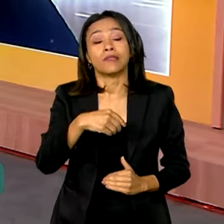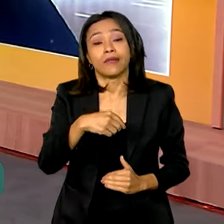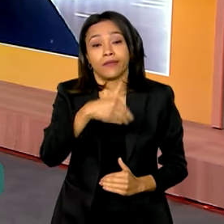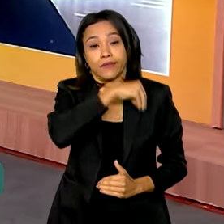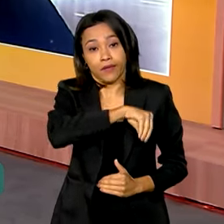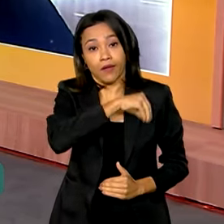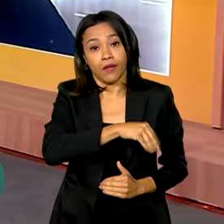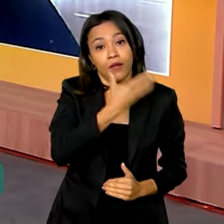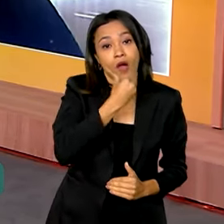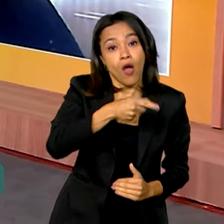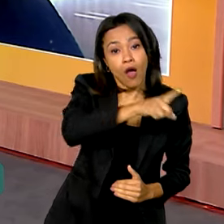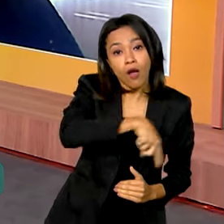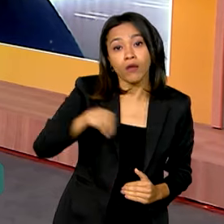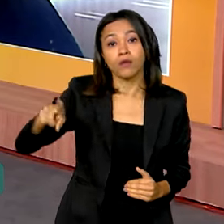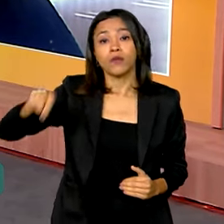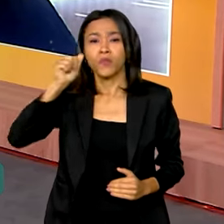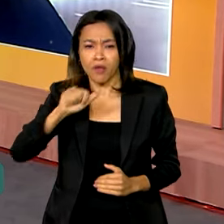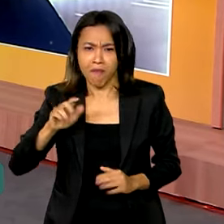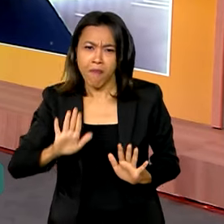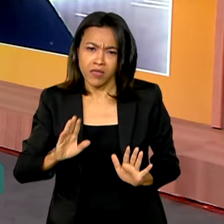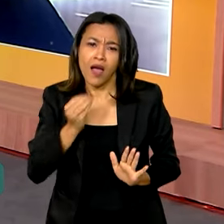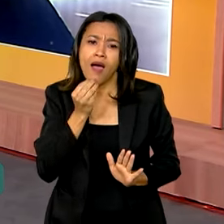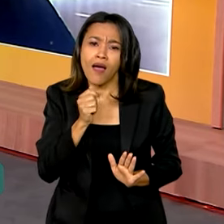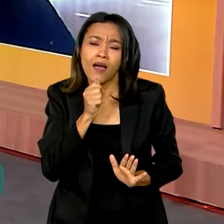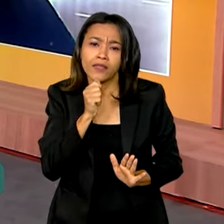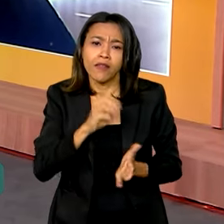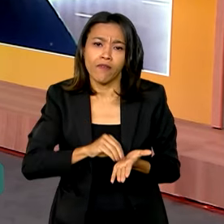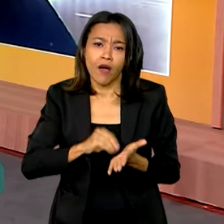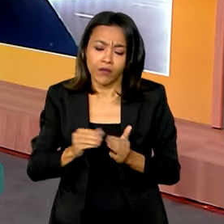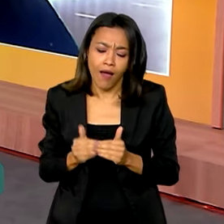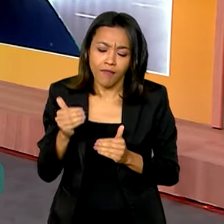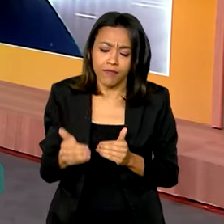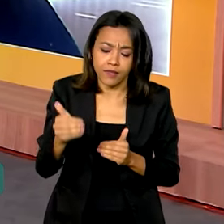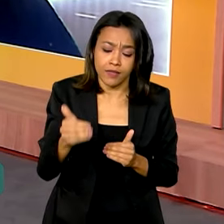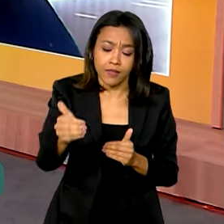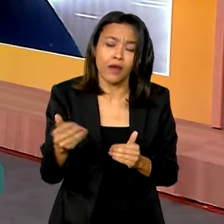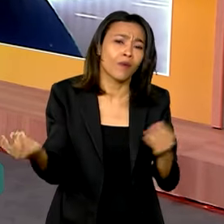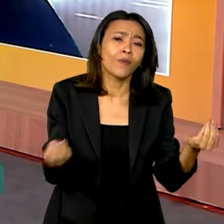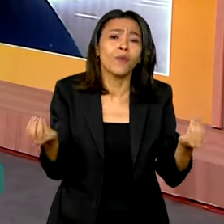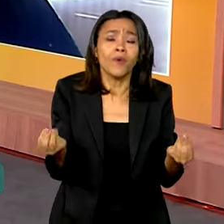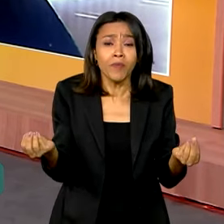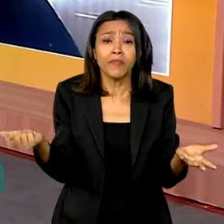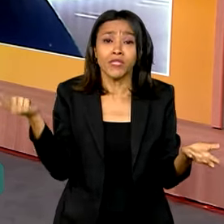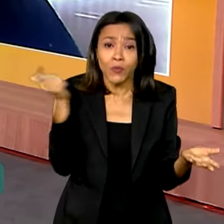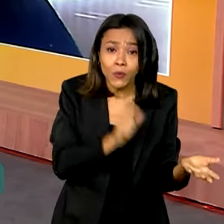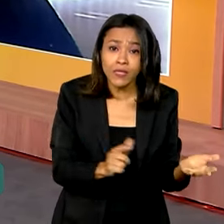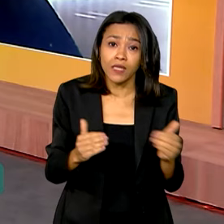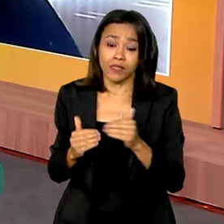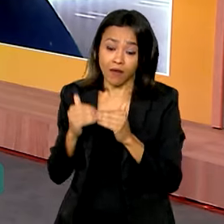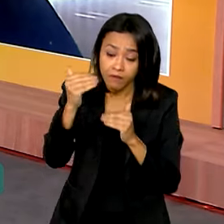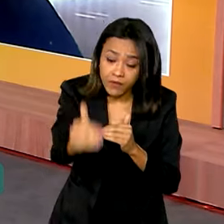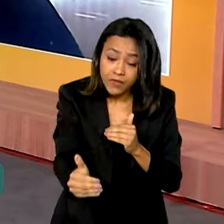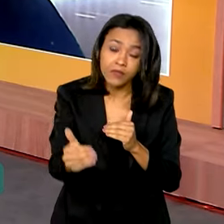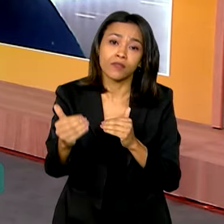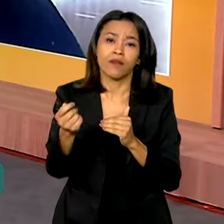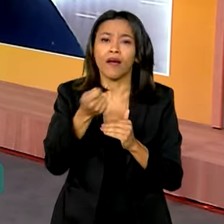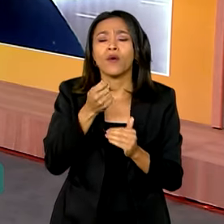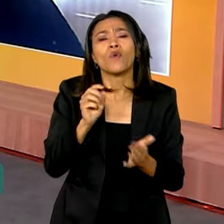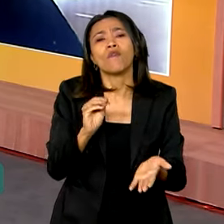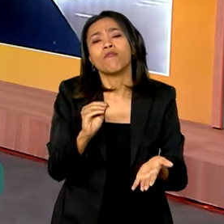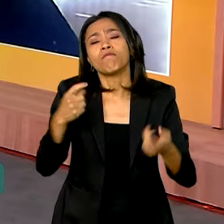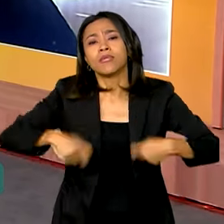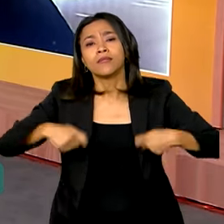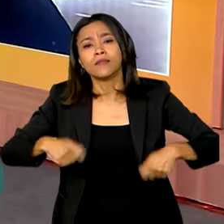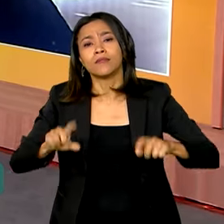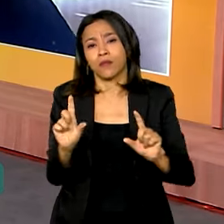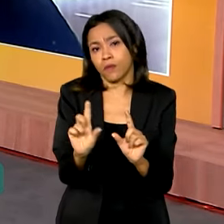precisa avançar muito. E como é que a gente pode fazer para chegar lá realmente, para conseguir esse avanço? Ainda tem, o que, que a gente